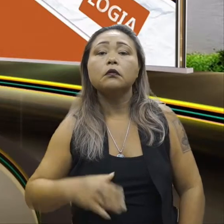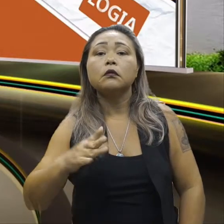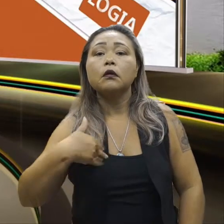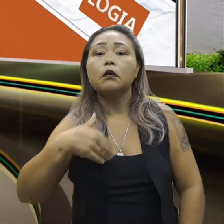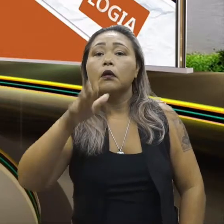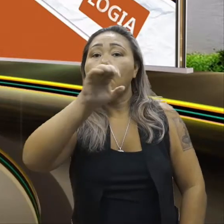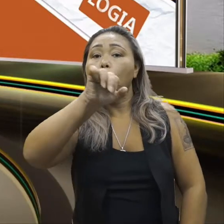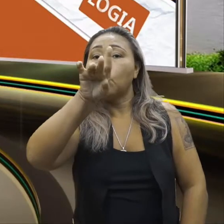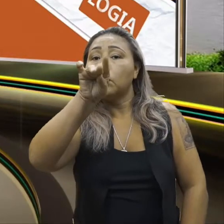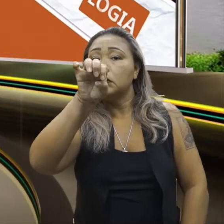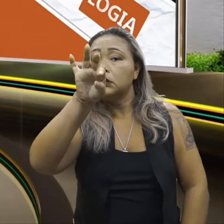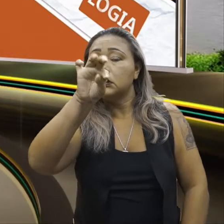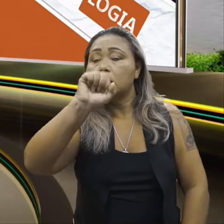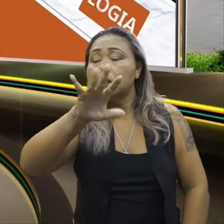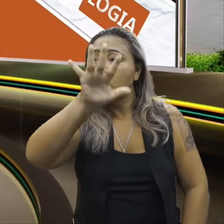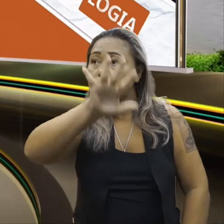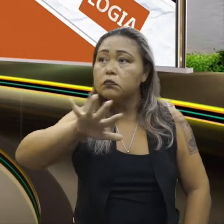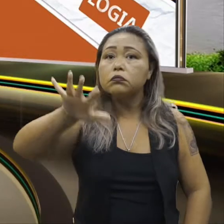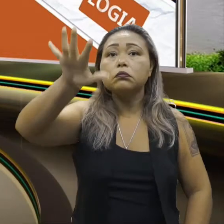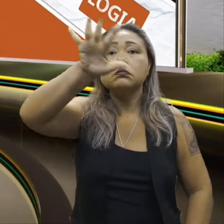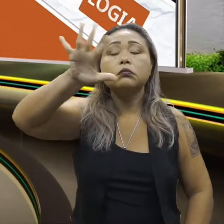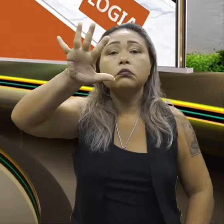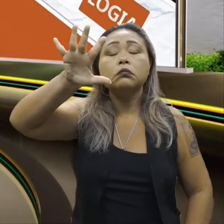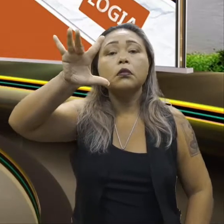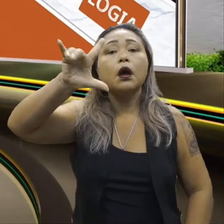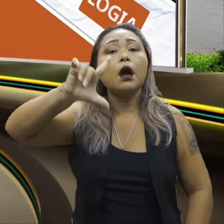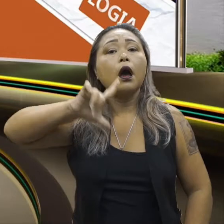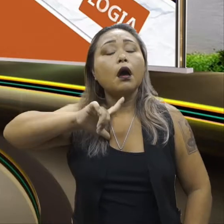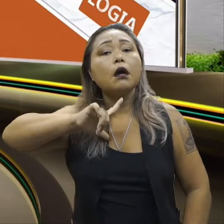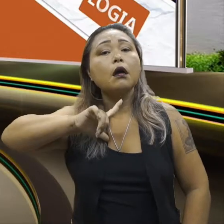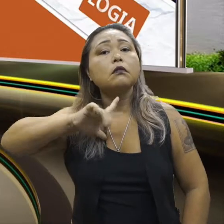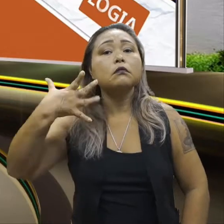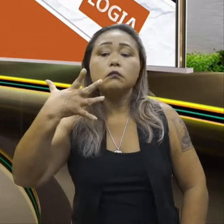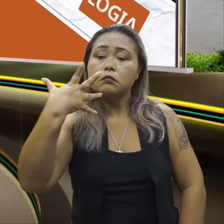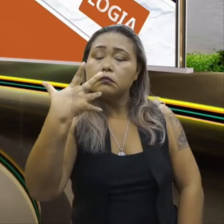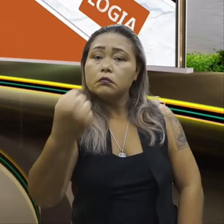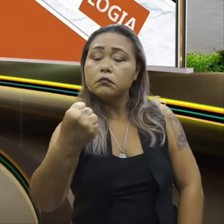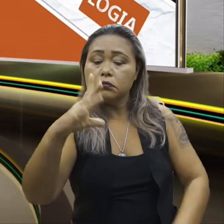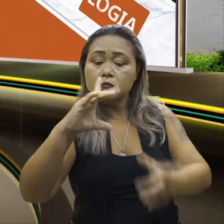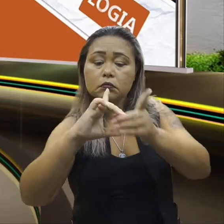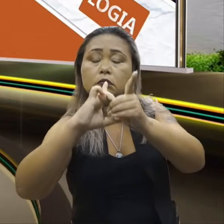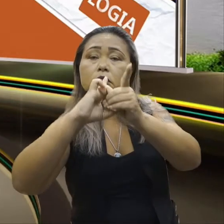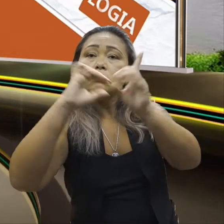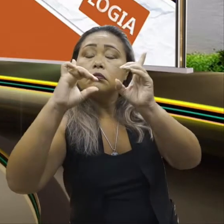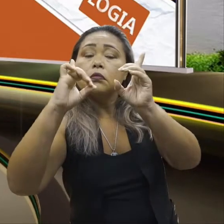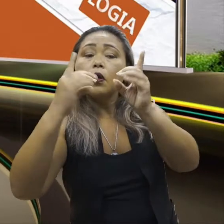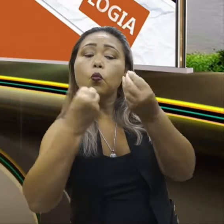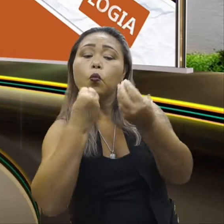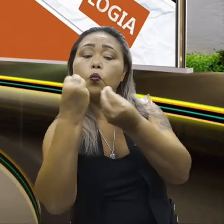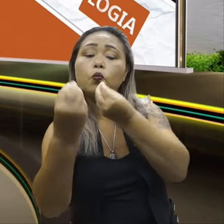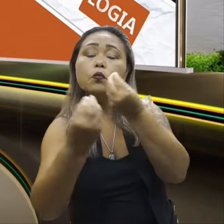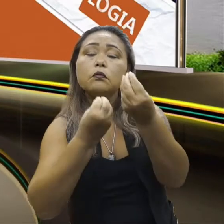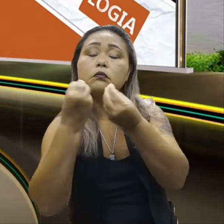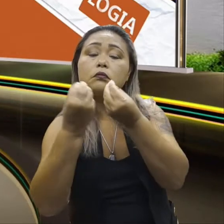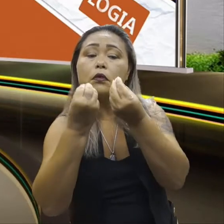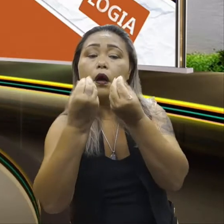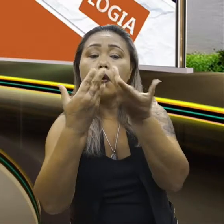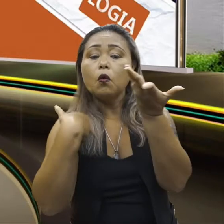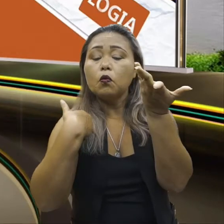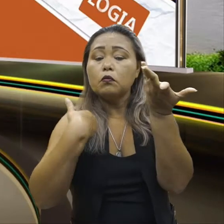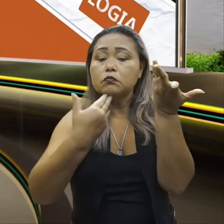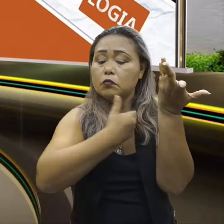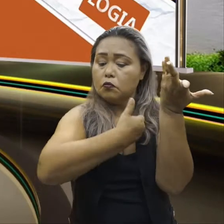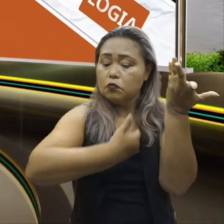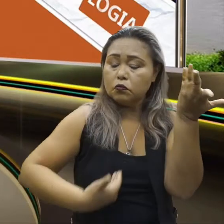ocidentais, de uma maneira geral, adotaram a democracia como uma maneira, né, de governar em que